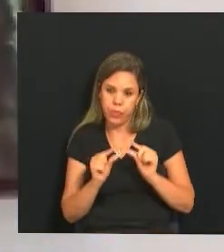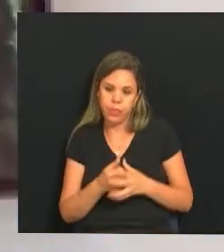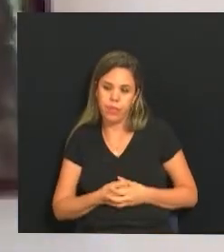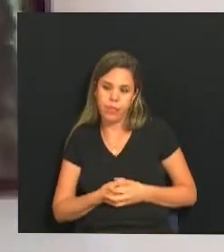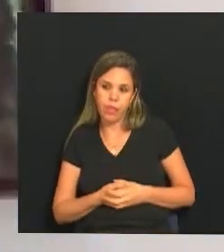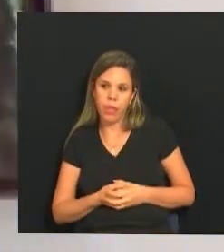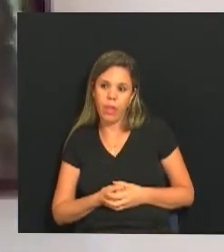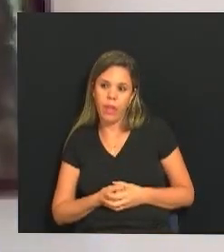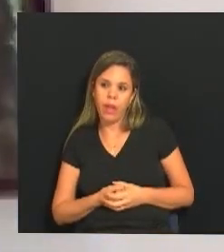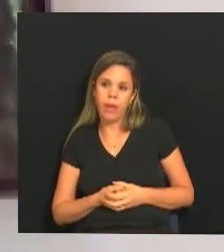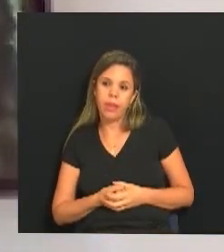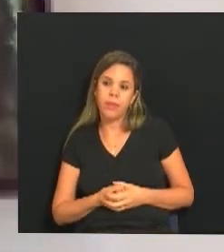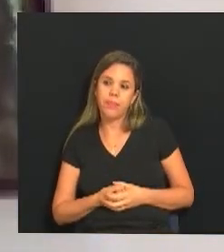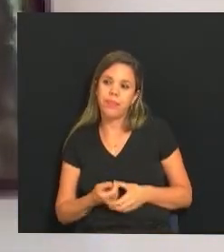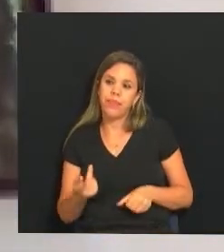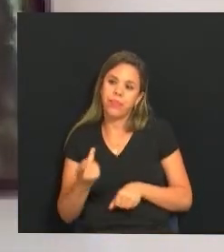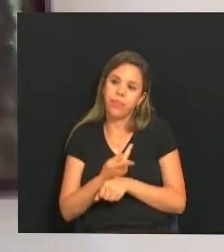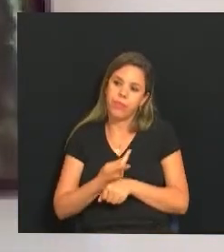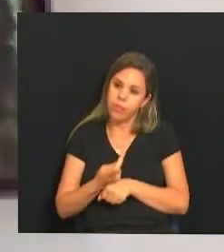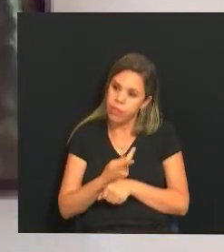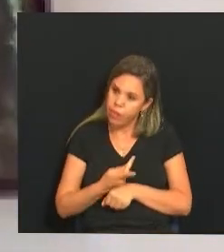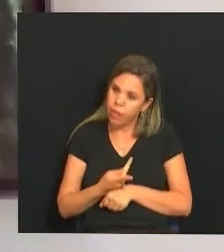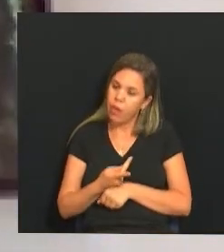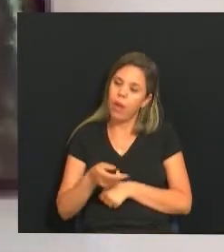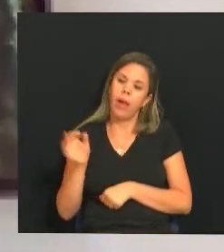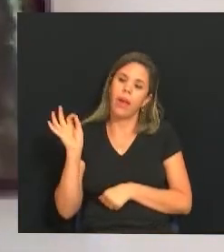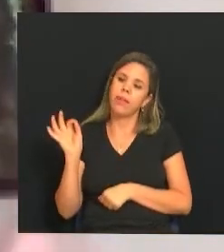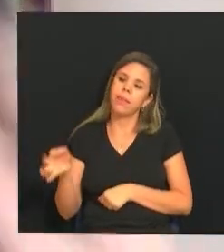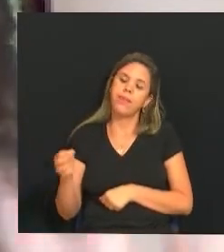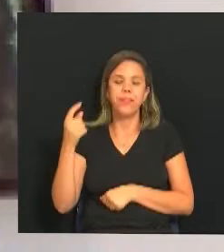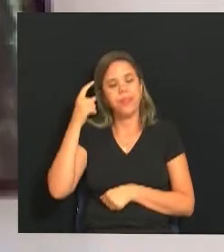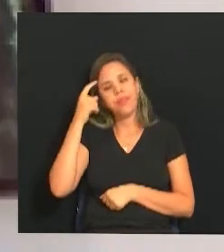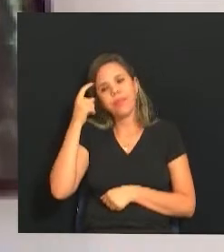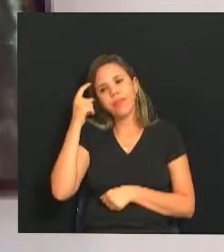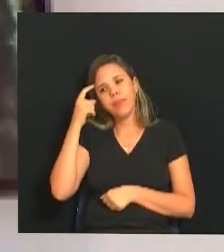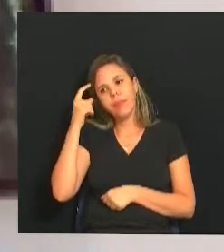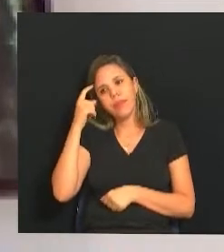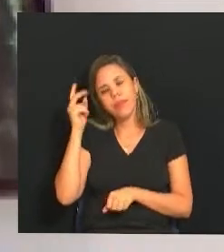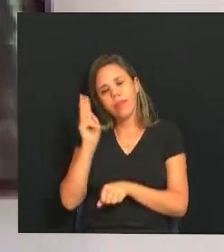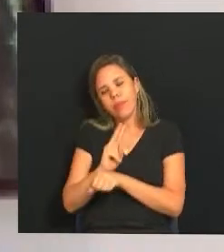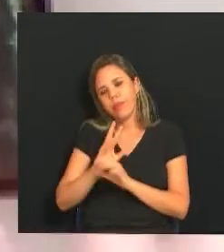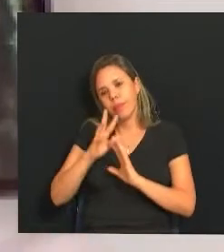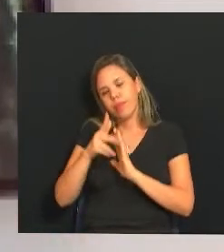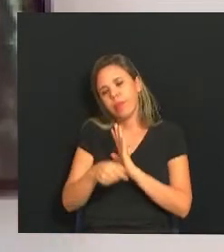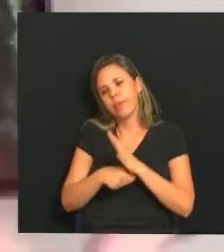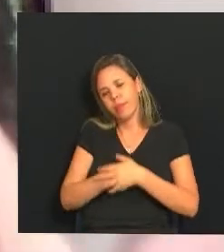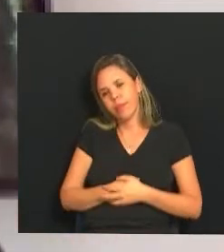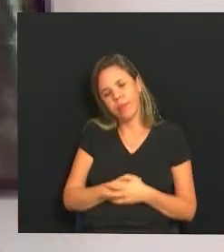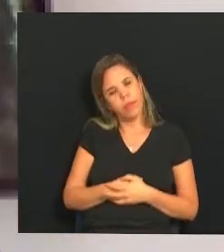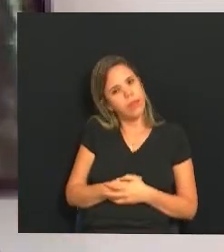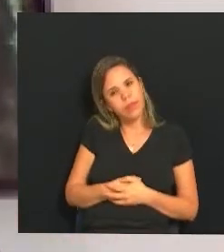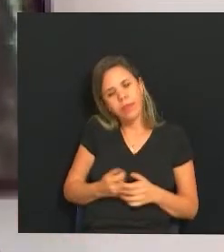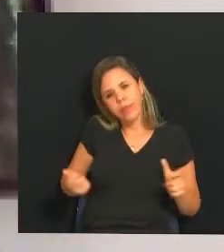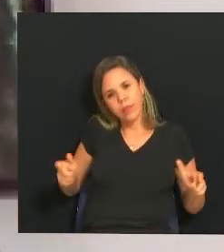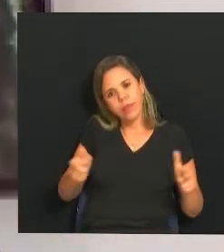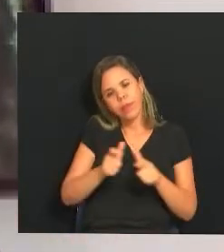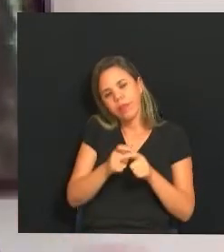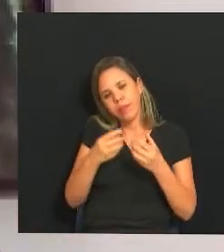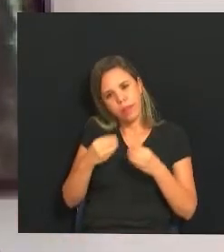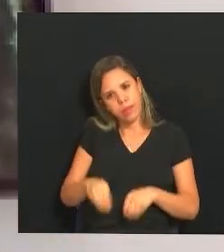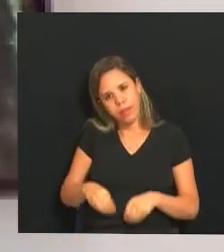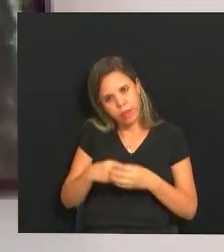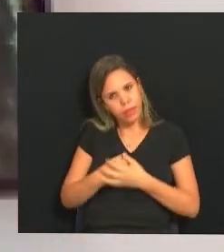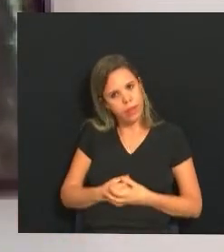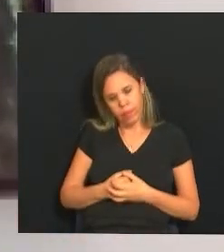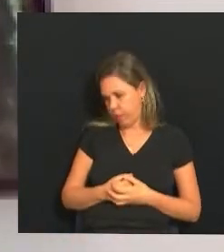de água, você procurar realmente pensar numa preservação ambiental e causar o menor impacto possível.